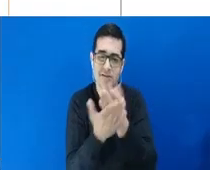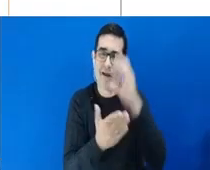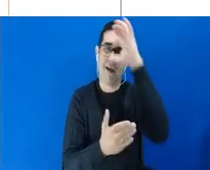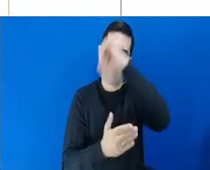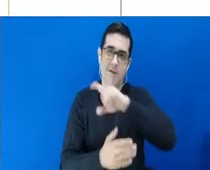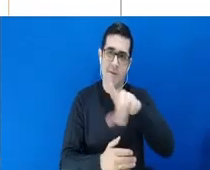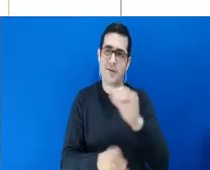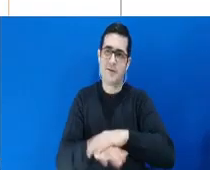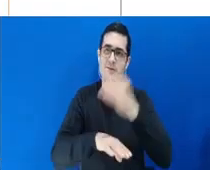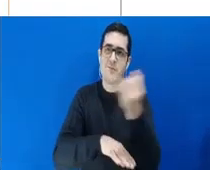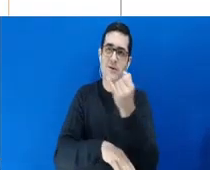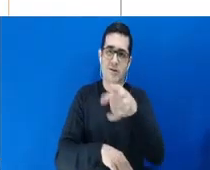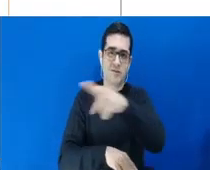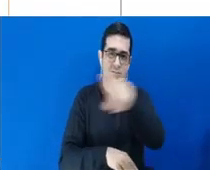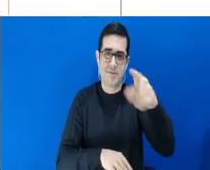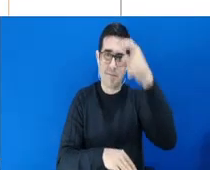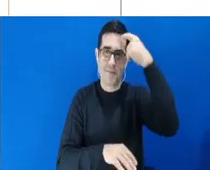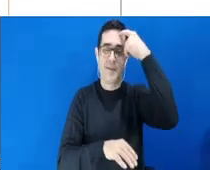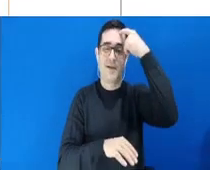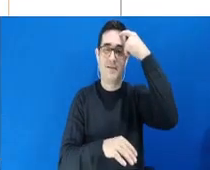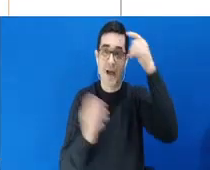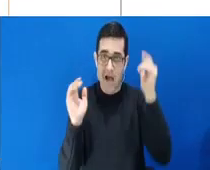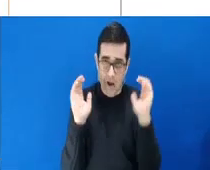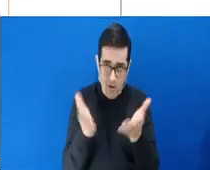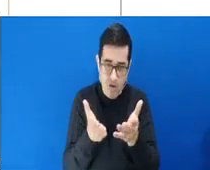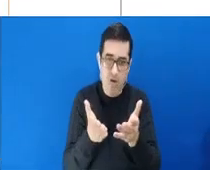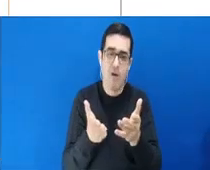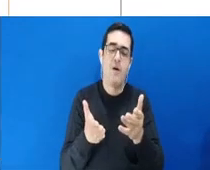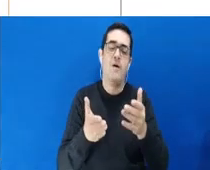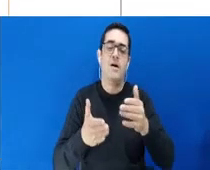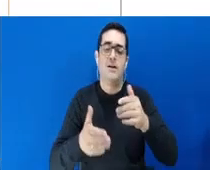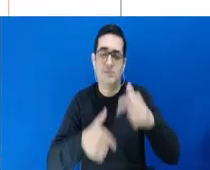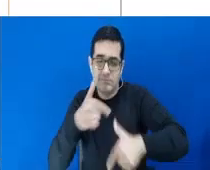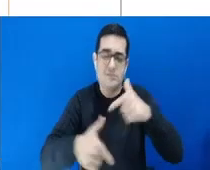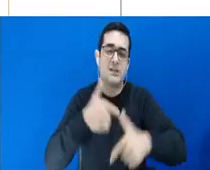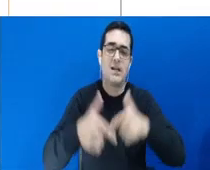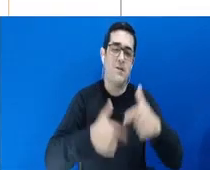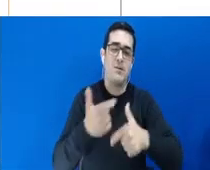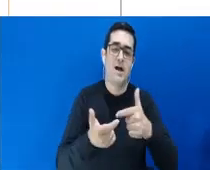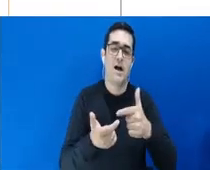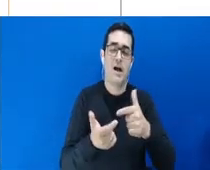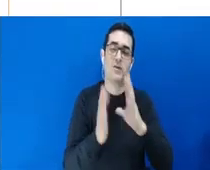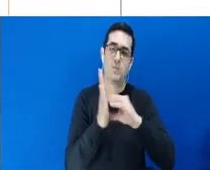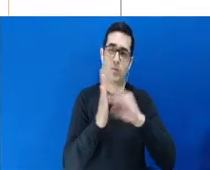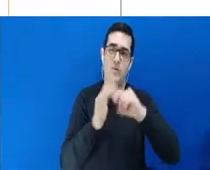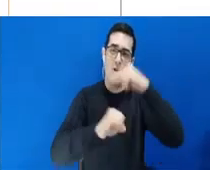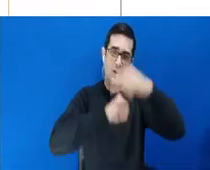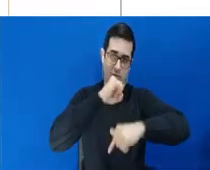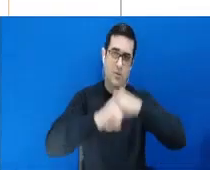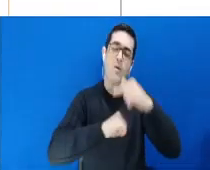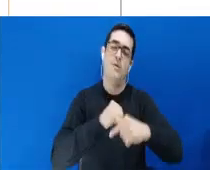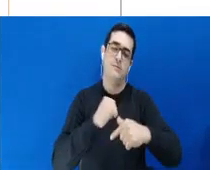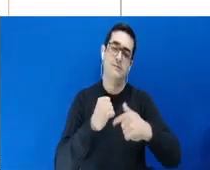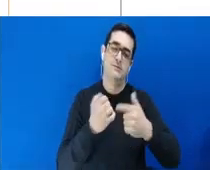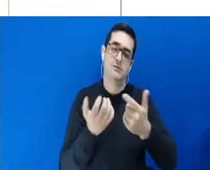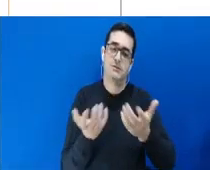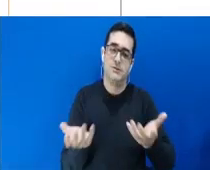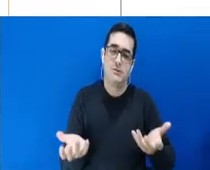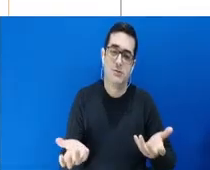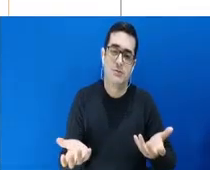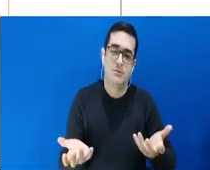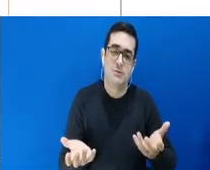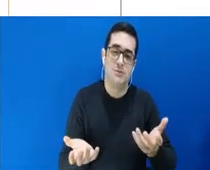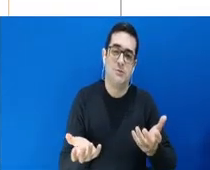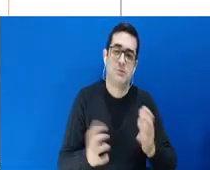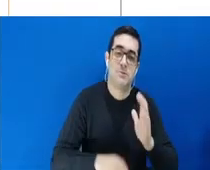que agora a gente está trabalhando com um modelo atômico, né? Com mais estatístico,